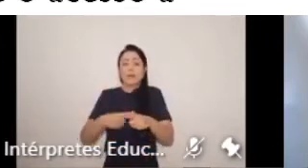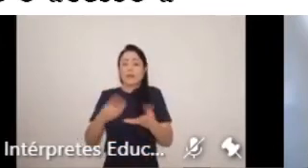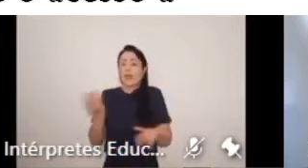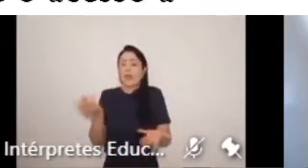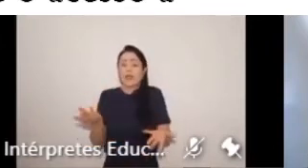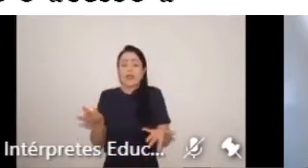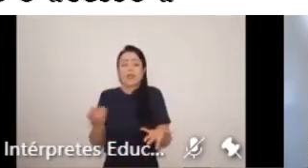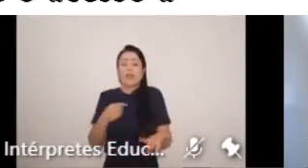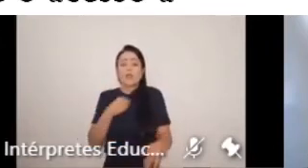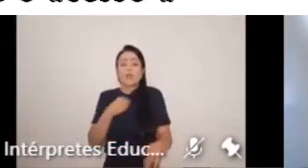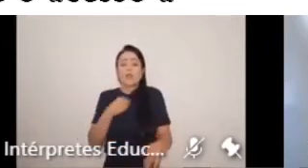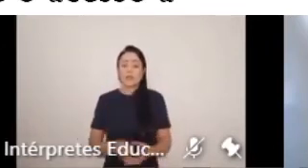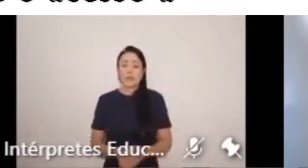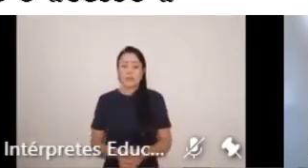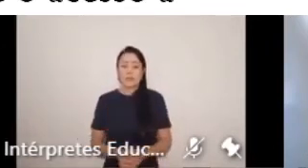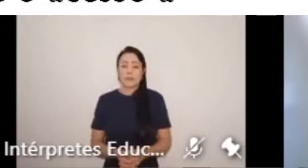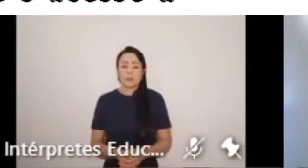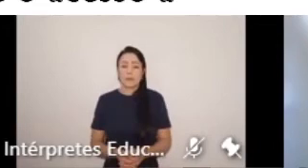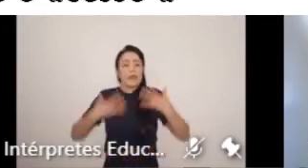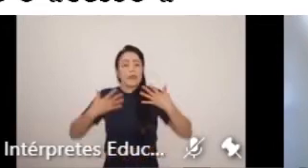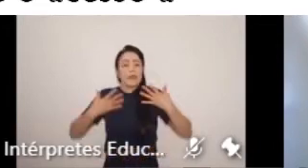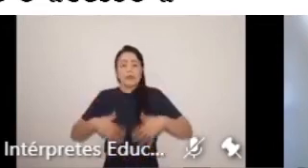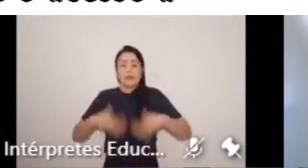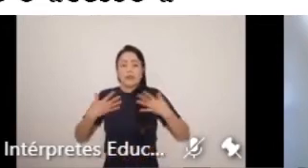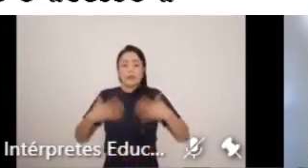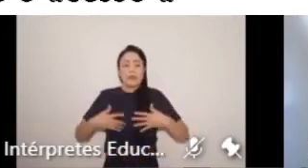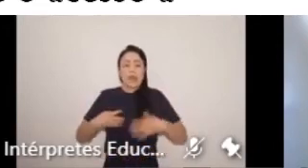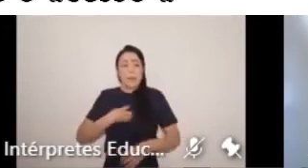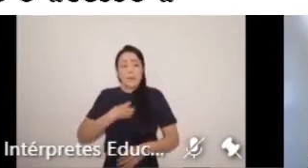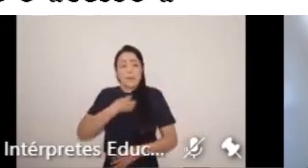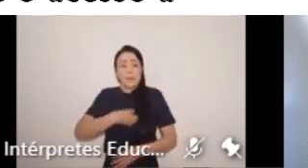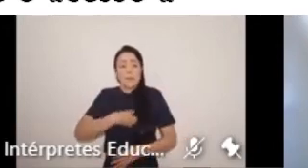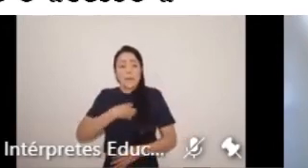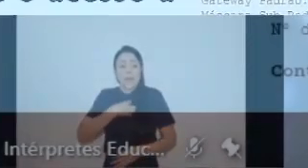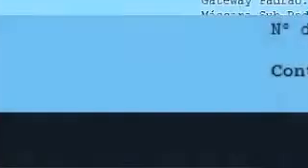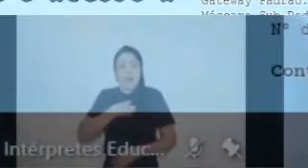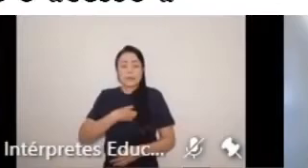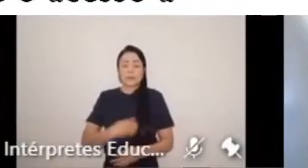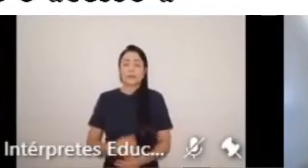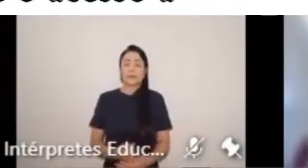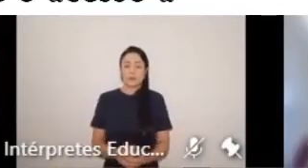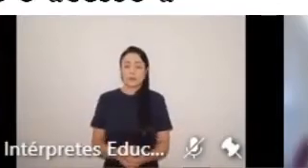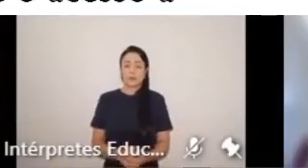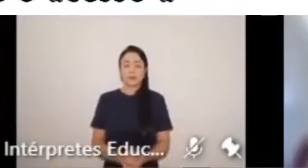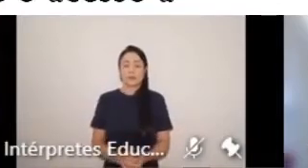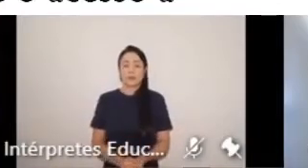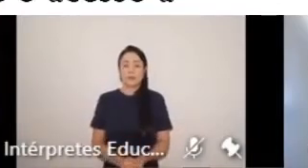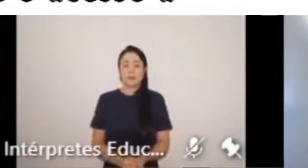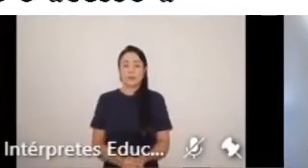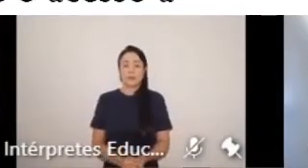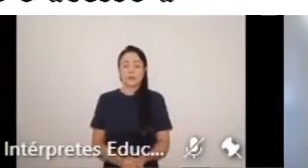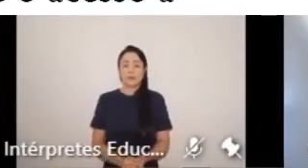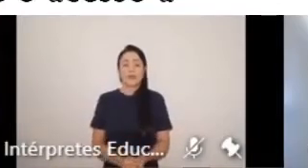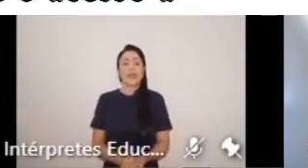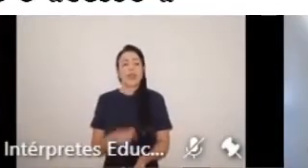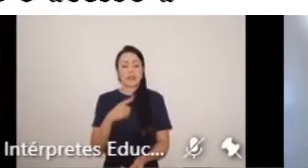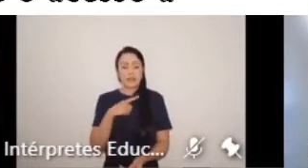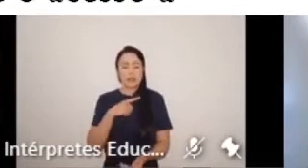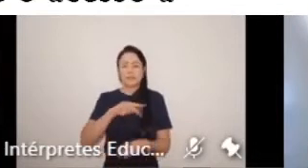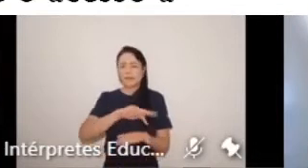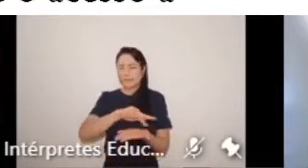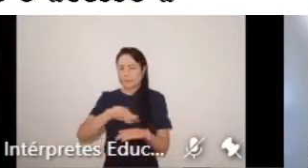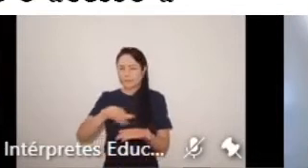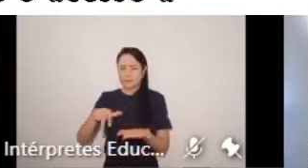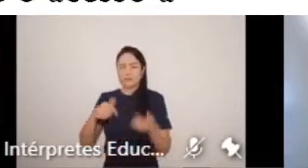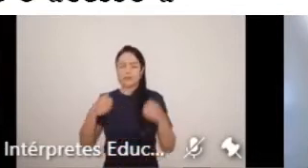porta que ele bateu. Essa pessoa chega muitas vezes desesperada, brava, revoltada. E aí nós temos essas exigências todas